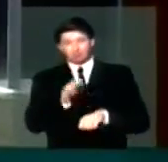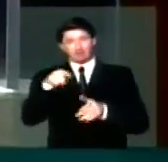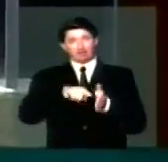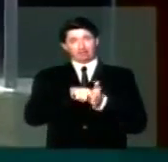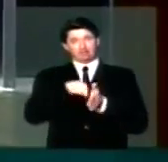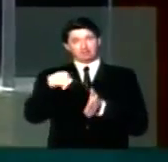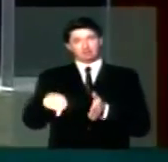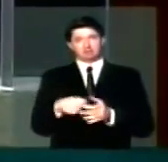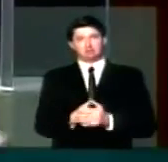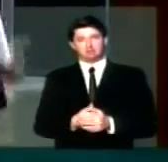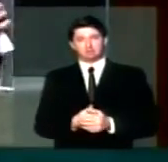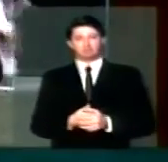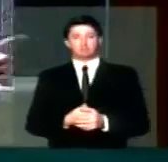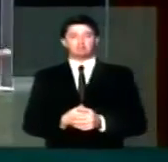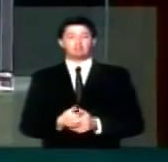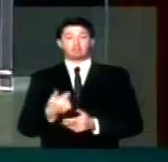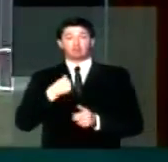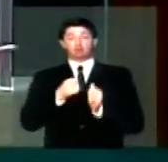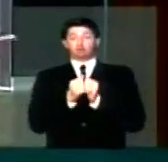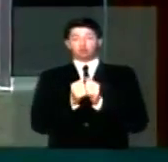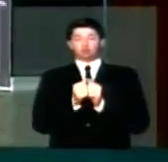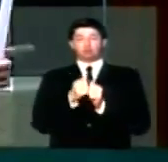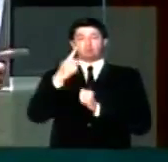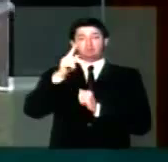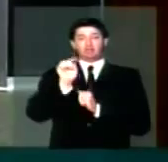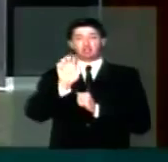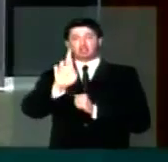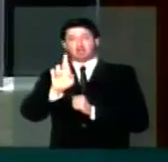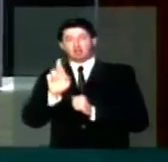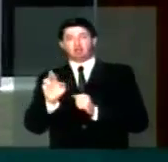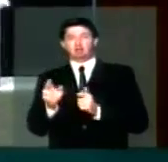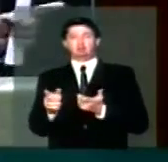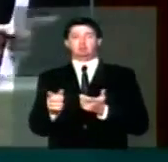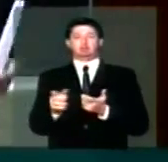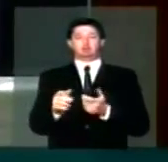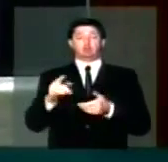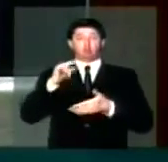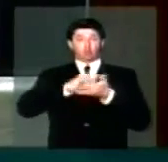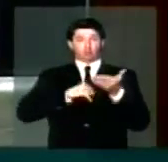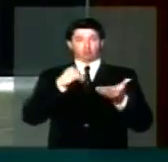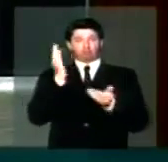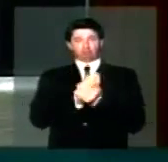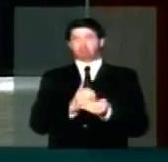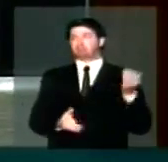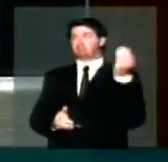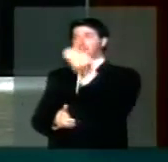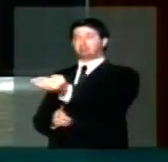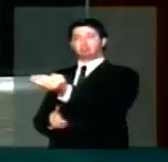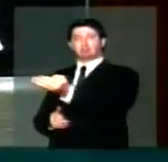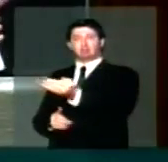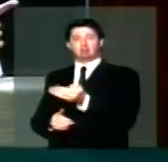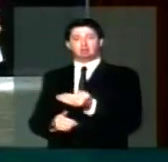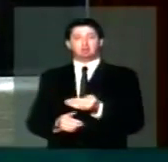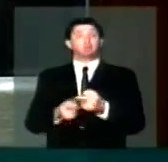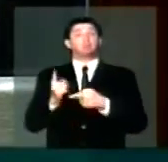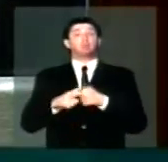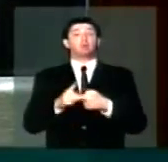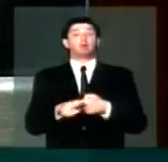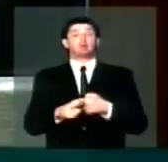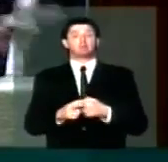dessa investigação. Eu estive com o Procurador-Geral da República, através de um documento que enviei, para